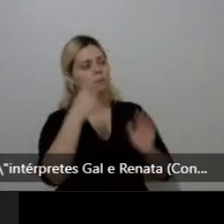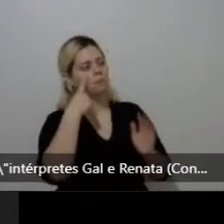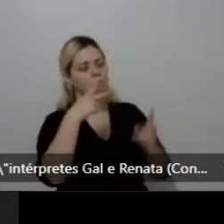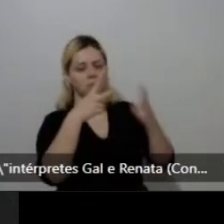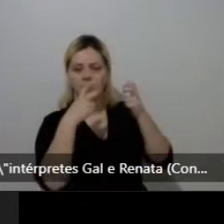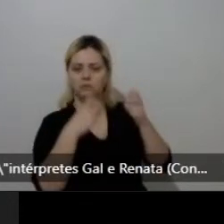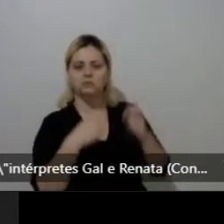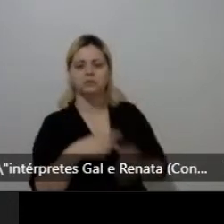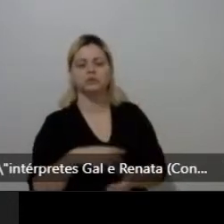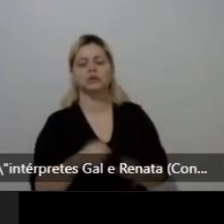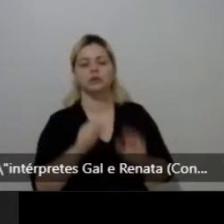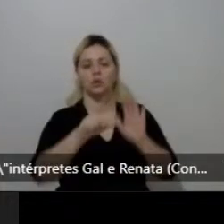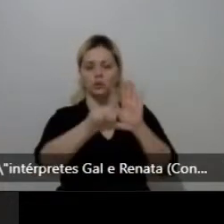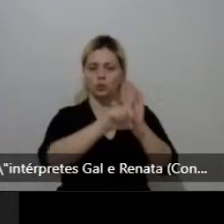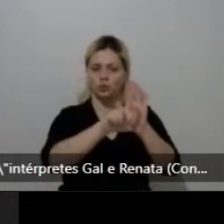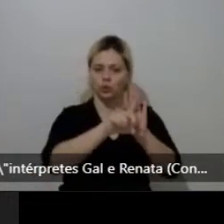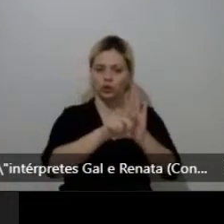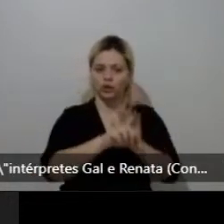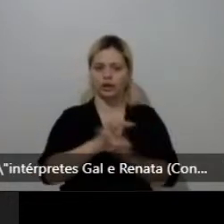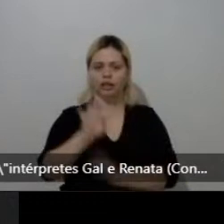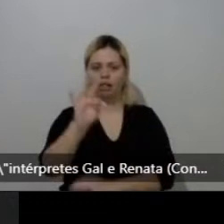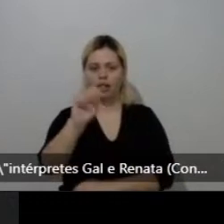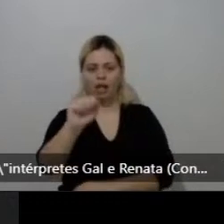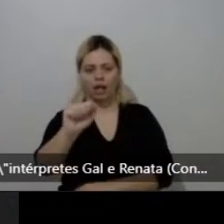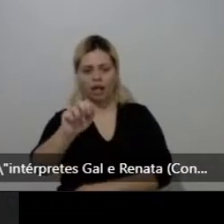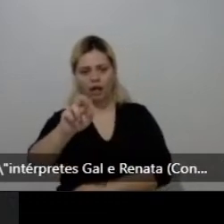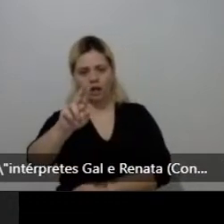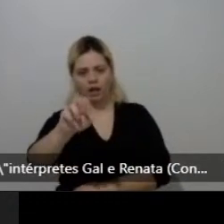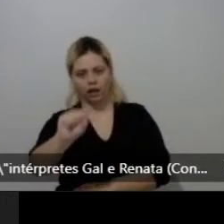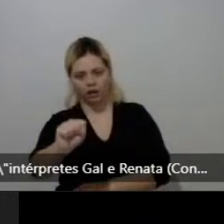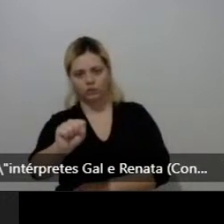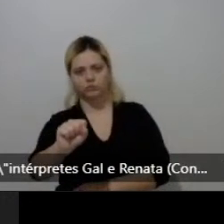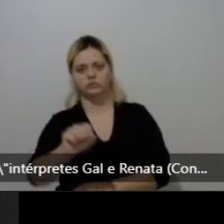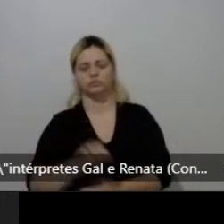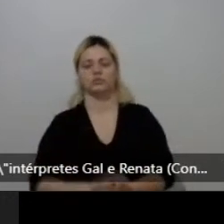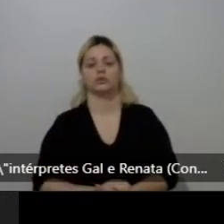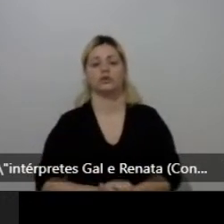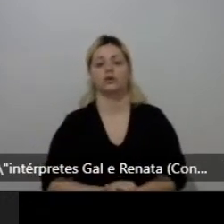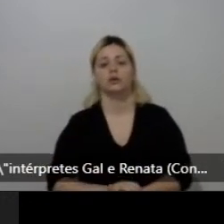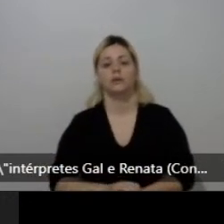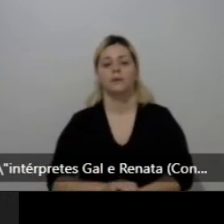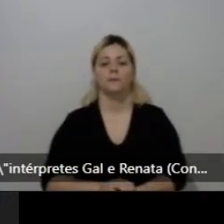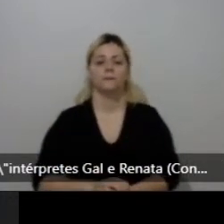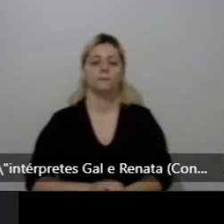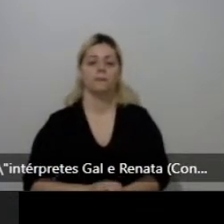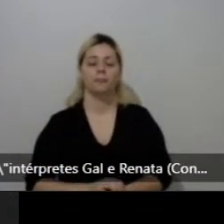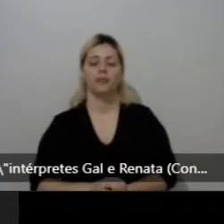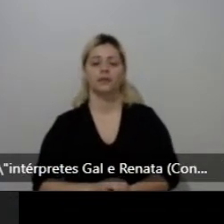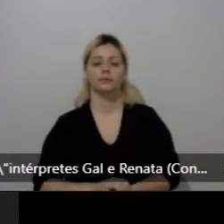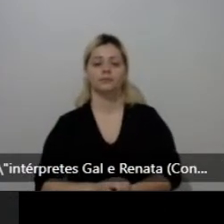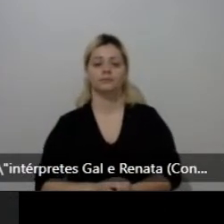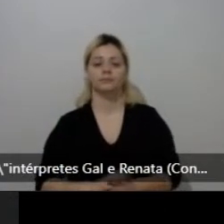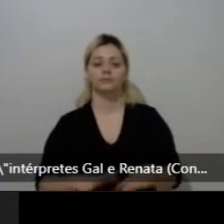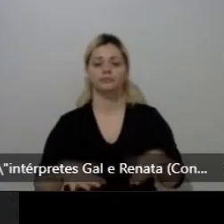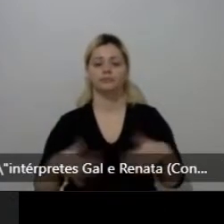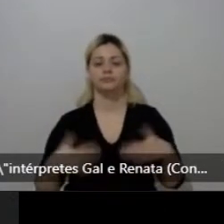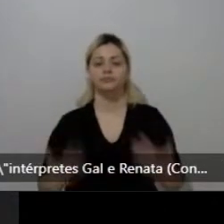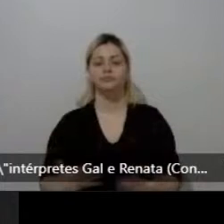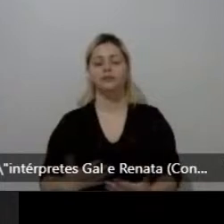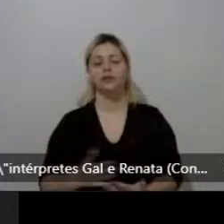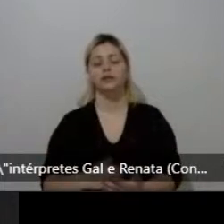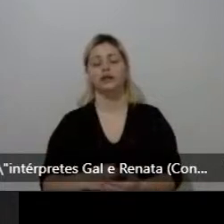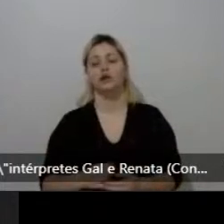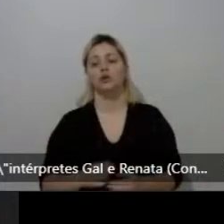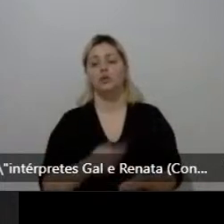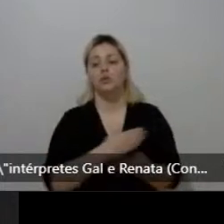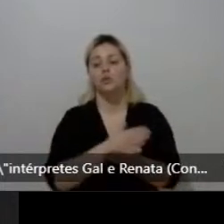desse instrumento do termo de autorização de uso na legislação federal. A gente nota, então, que no governo Lula